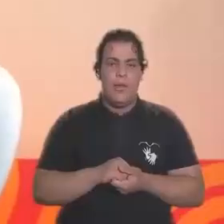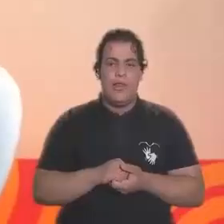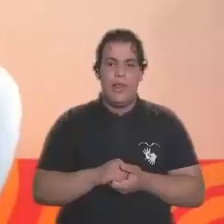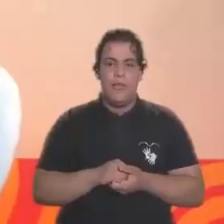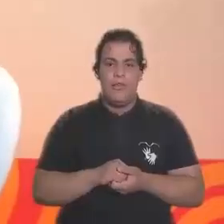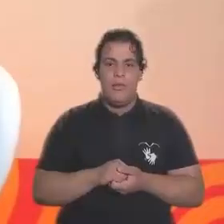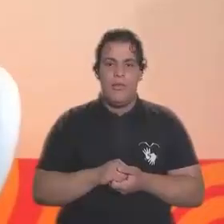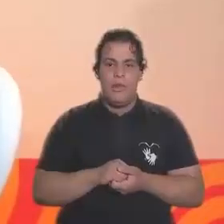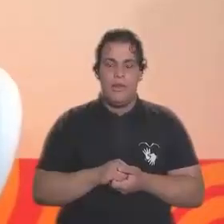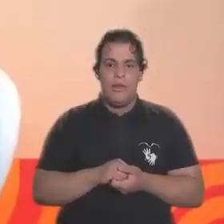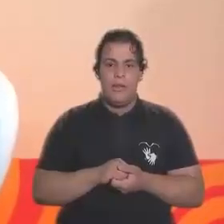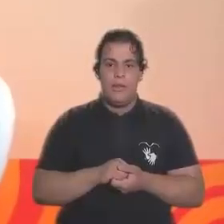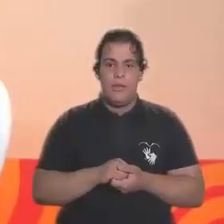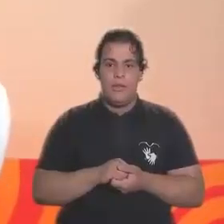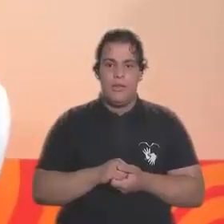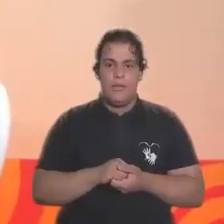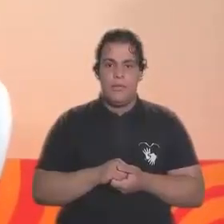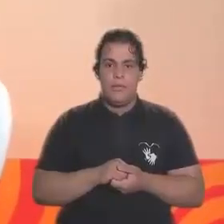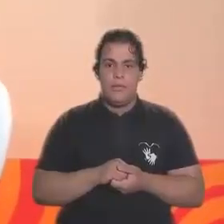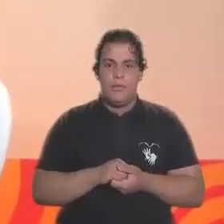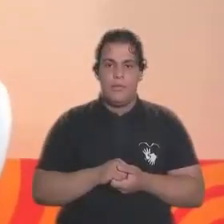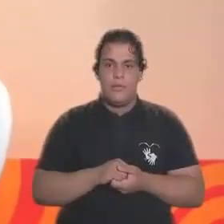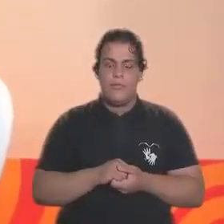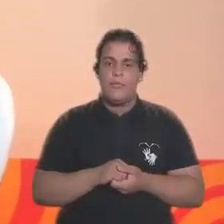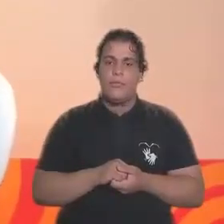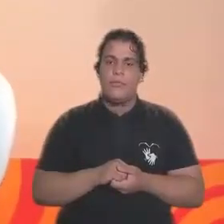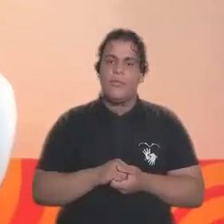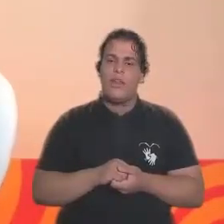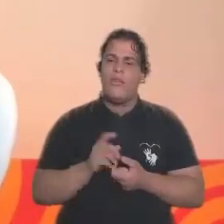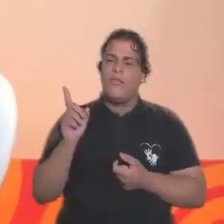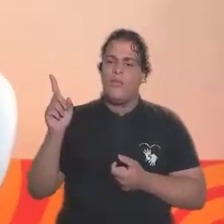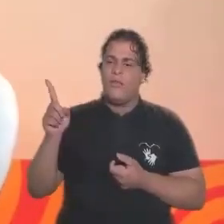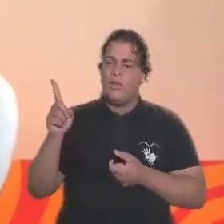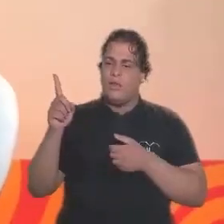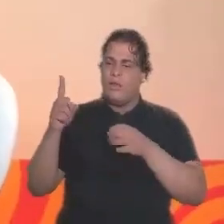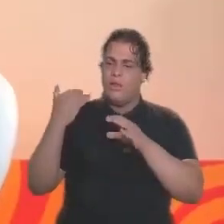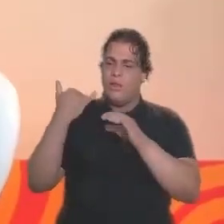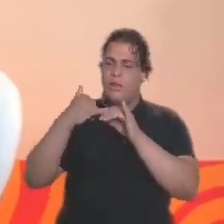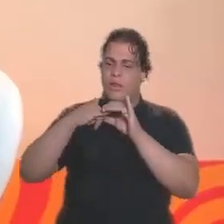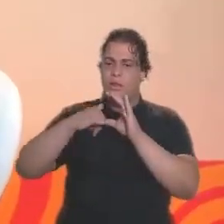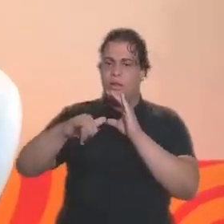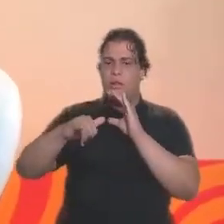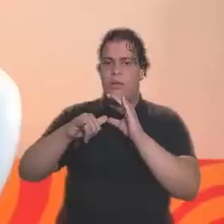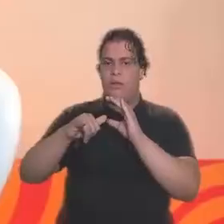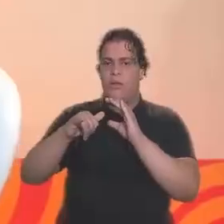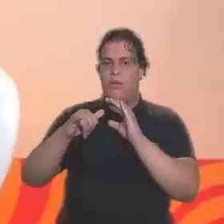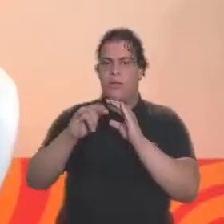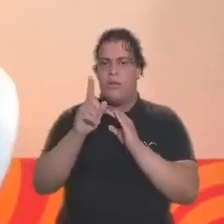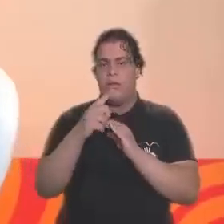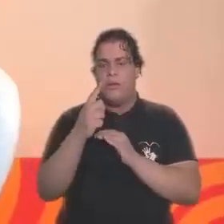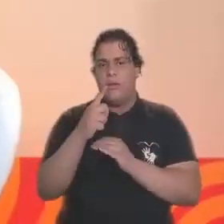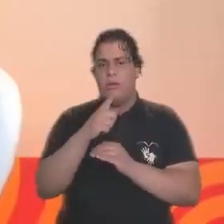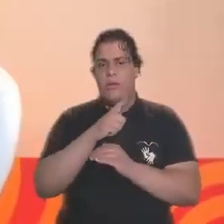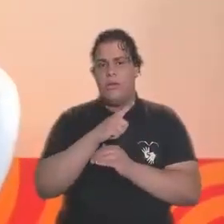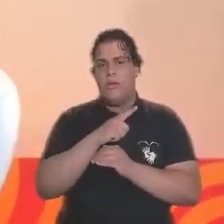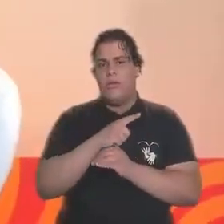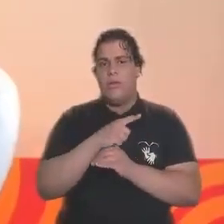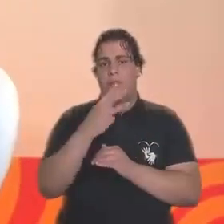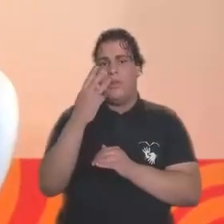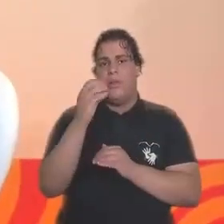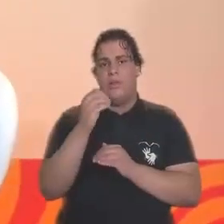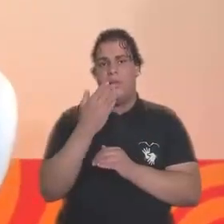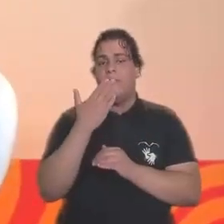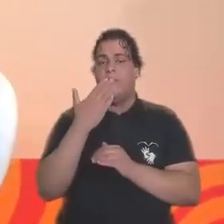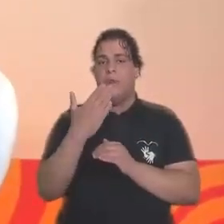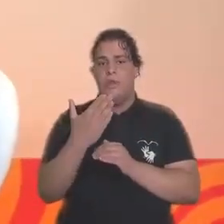do lançamento do livro, o pessoal falou, Rafael, você lançou o livro e a gente recebeu 30 pedidos de árvores pelo QR Code